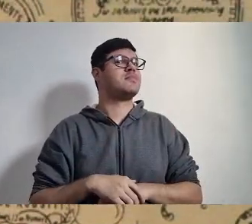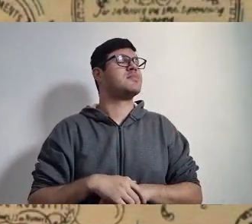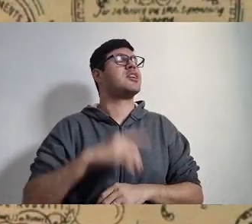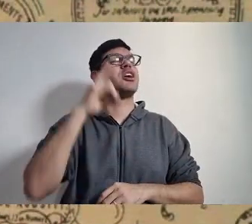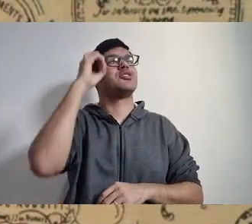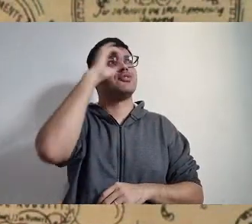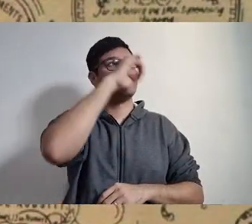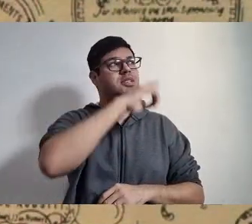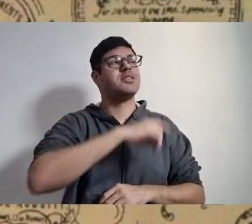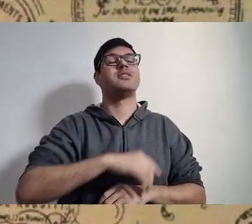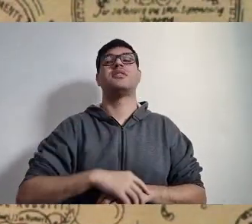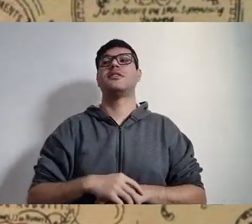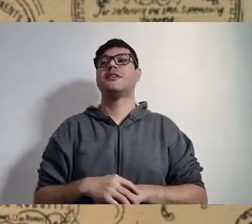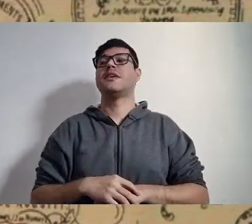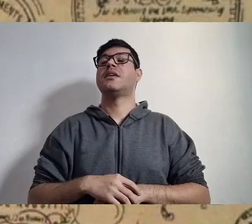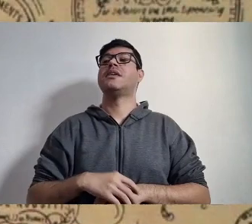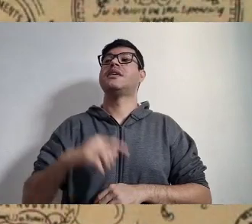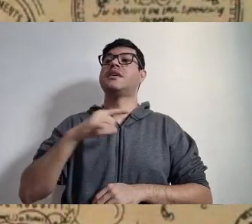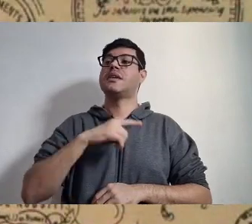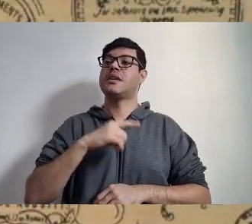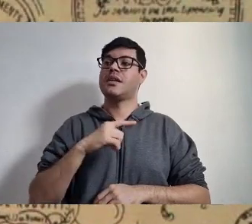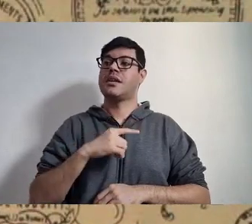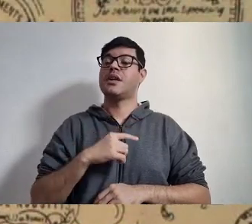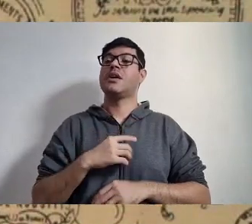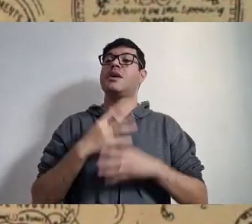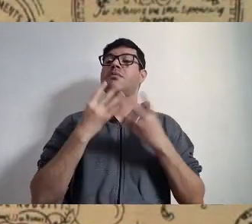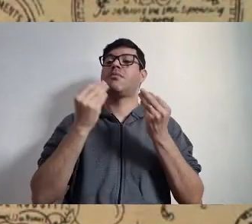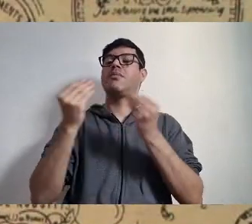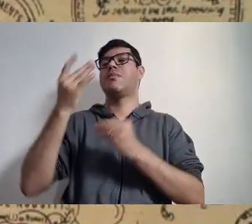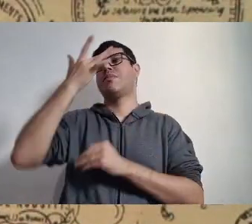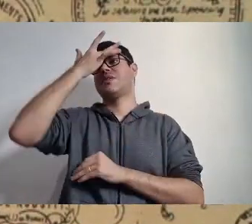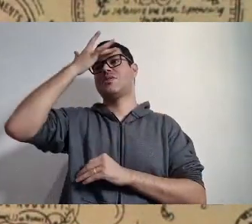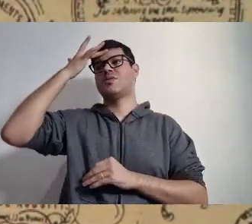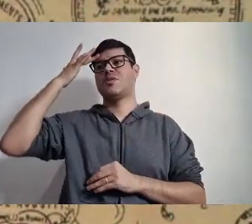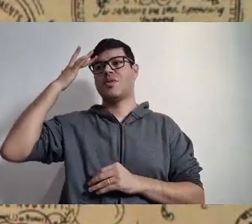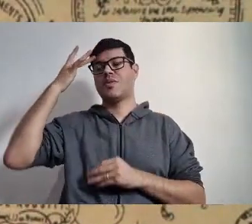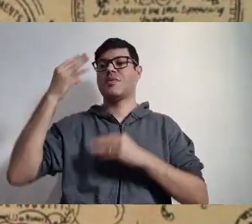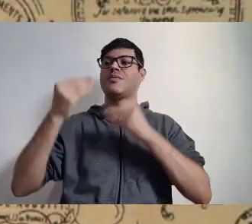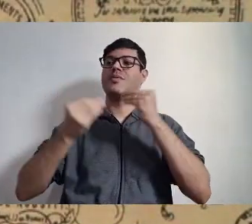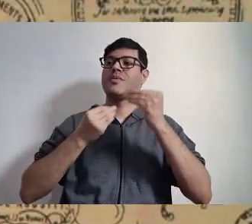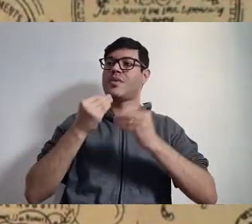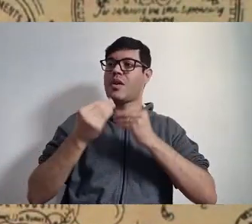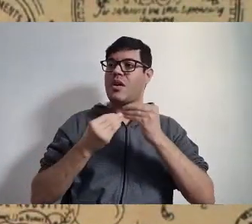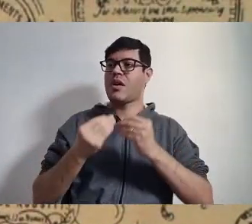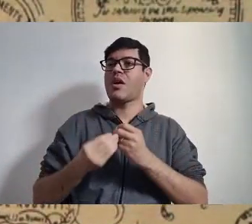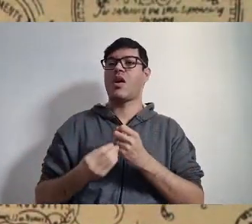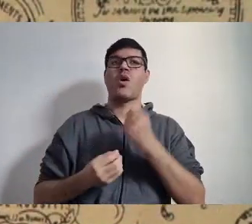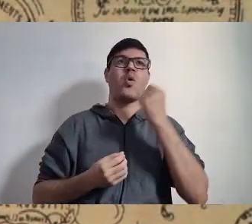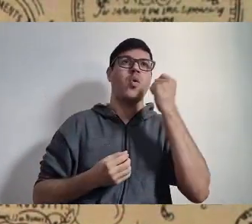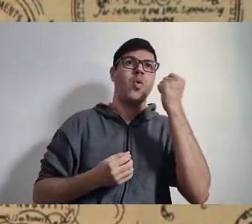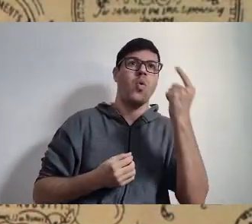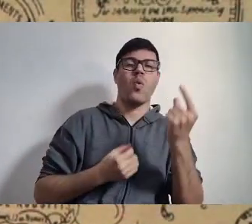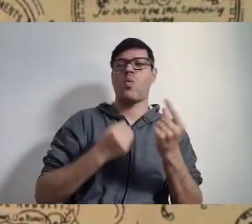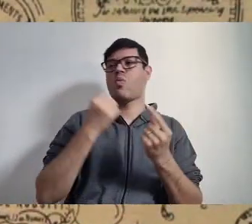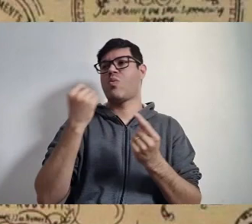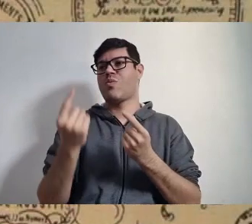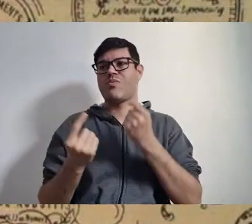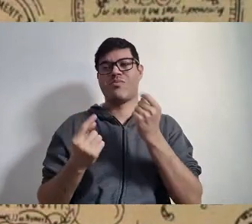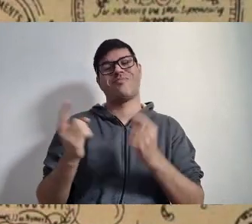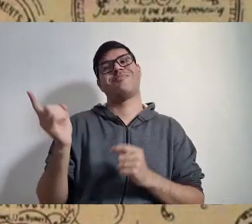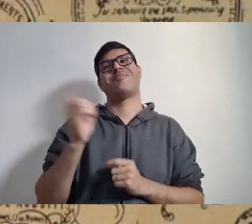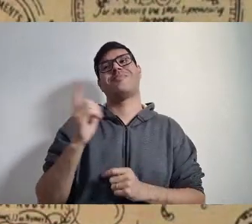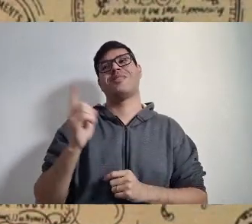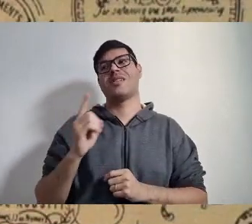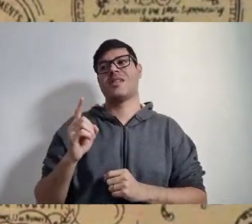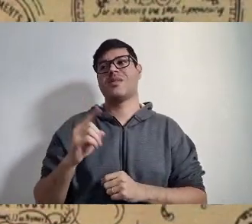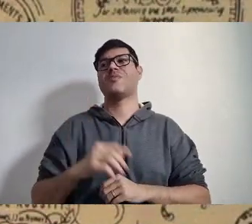difícil, né? É difícil. E assim, é uma leva de pessoas, né? Que acontece a mesma coisa. Não é um dia. Assim. E os ônibus que